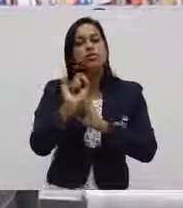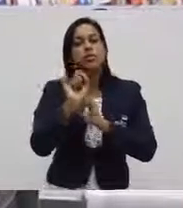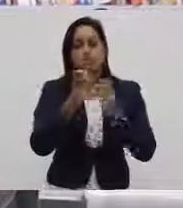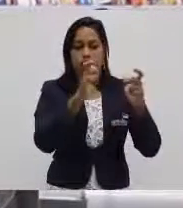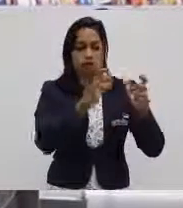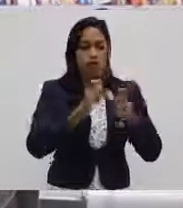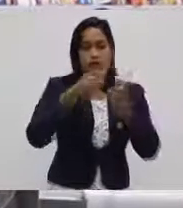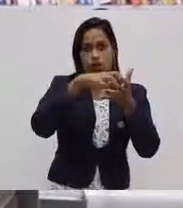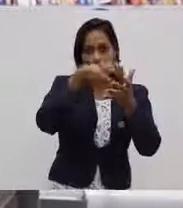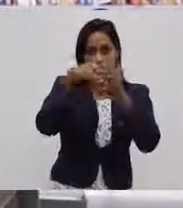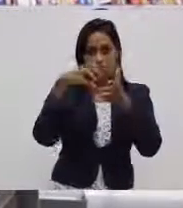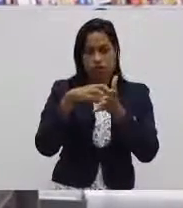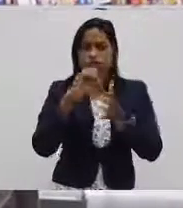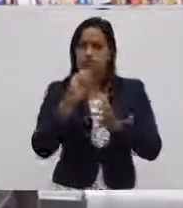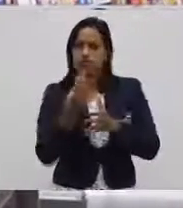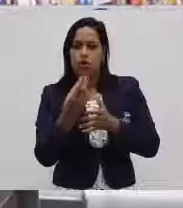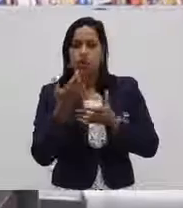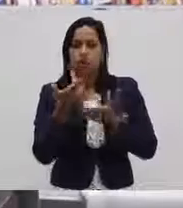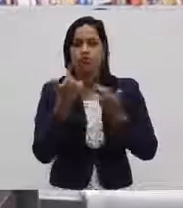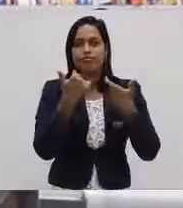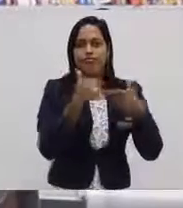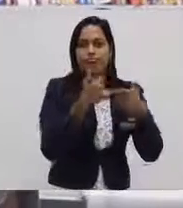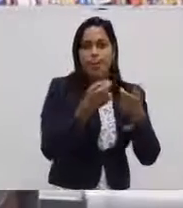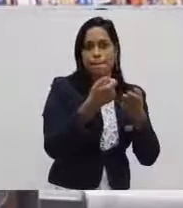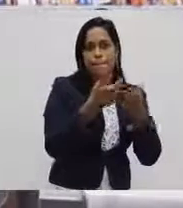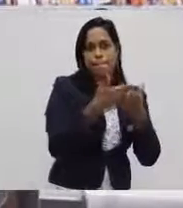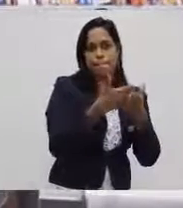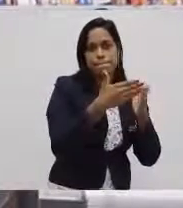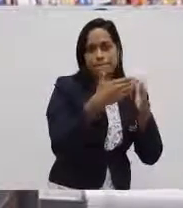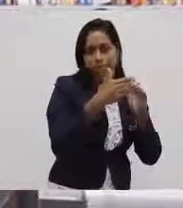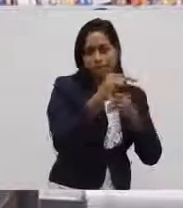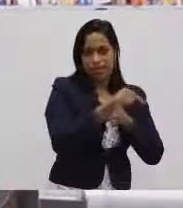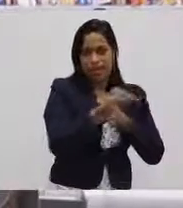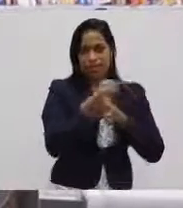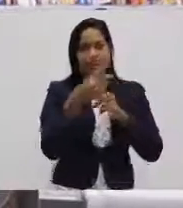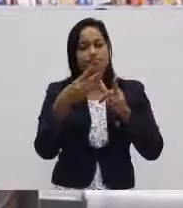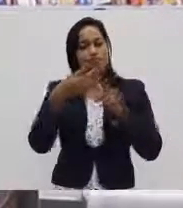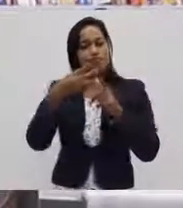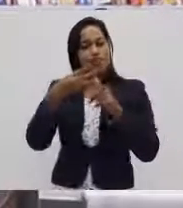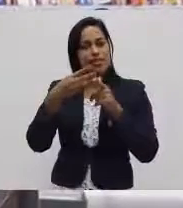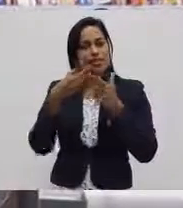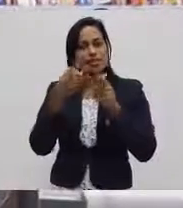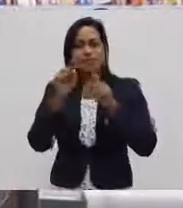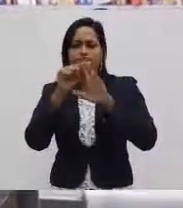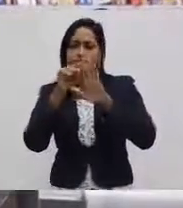a terceira, sistema de produção de grandes projetos sem repetição.